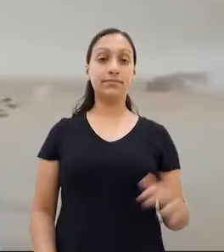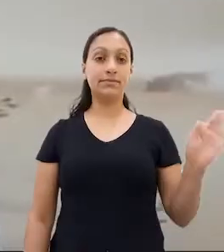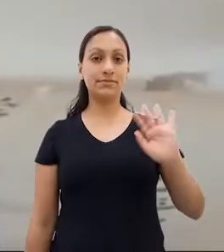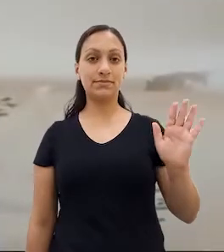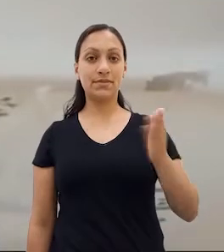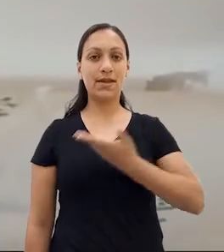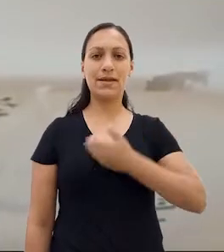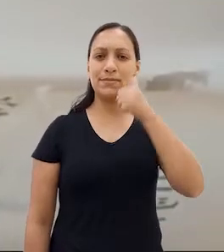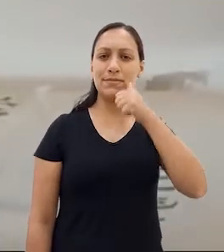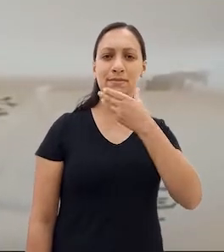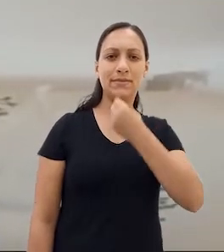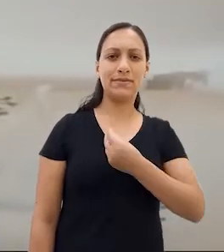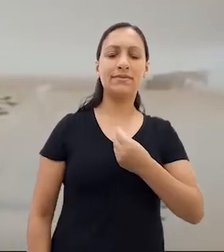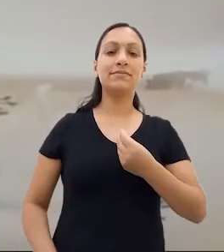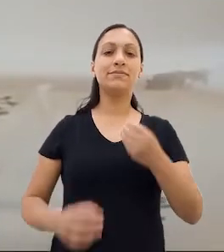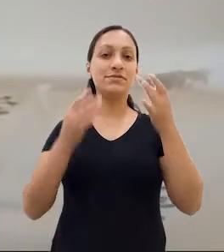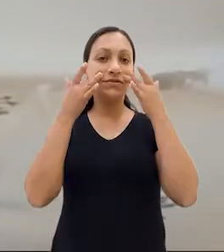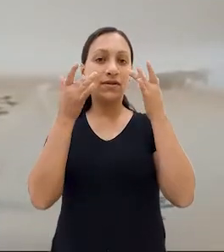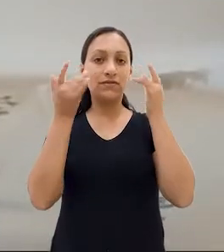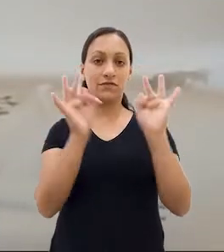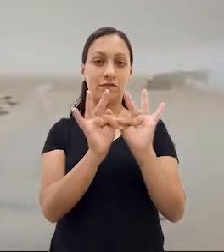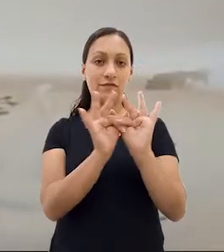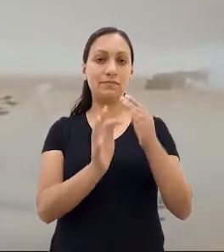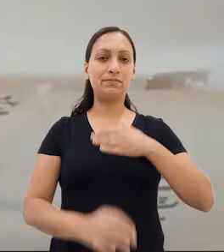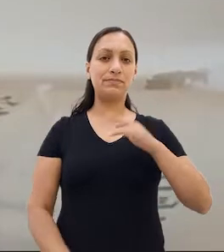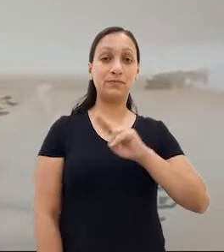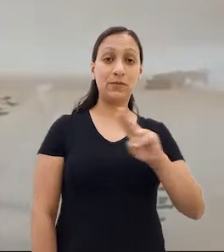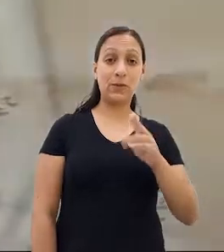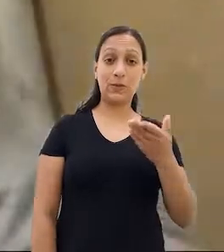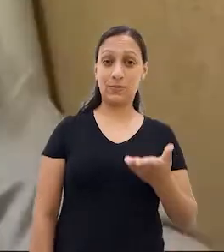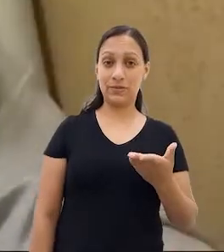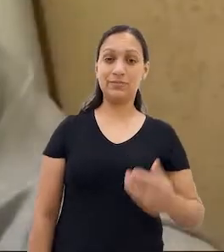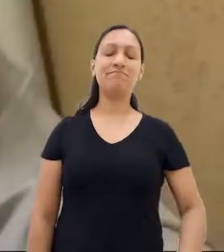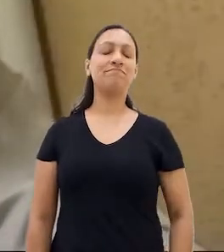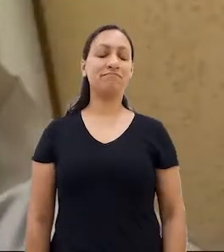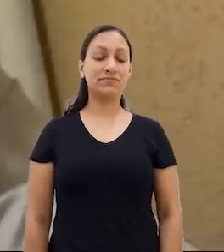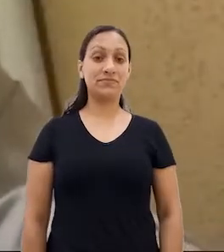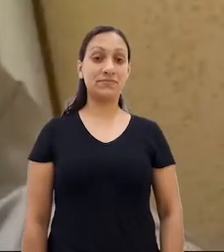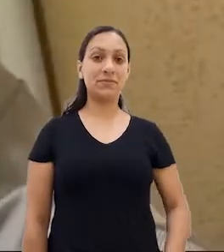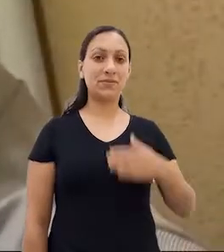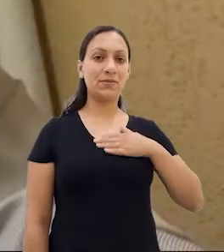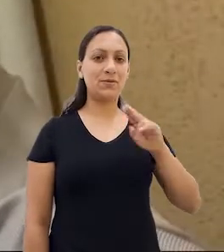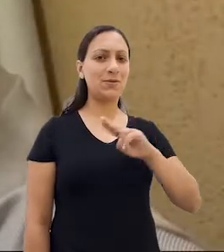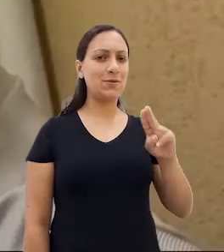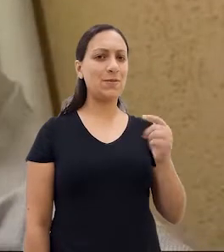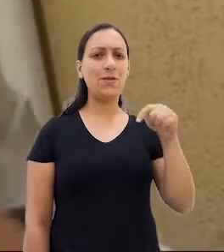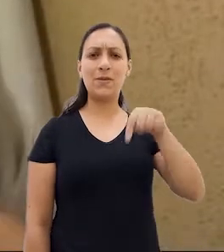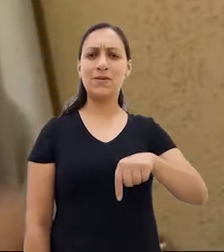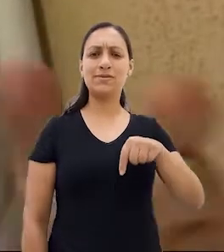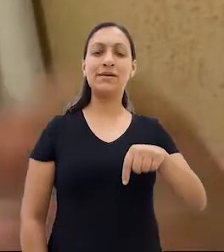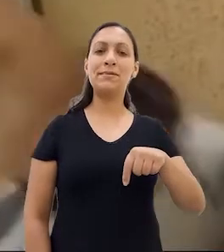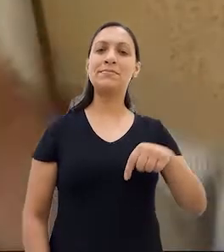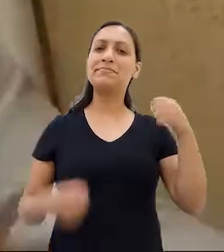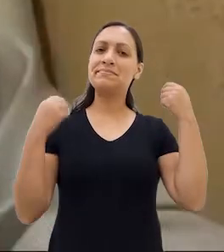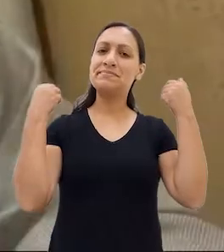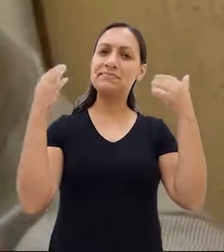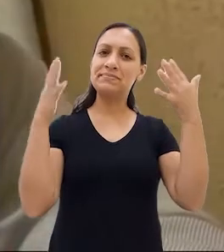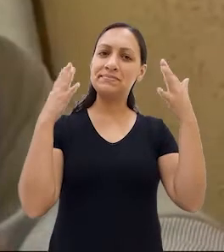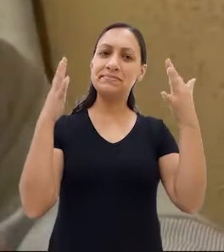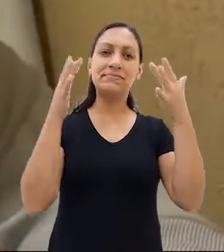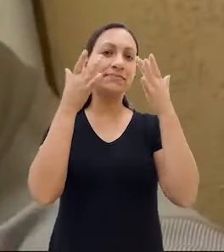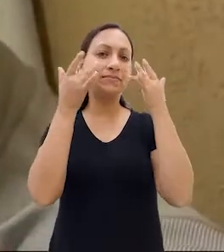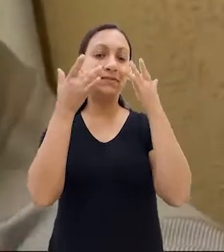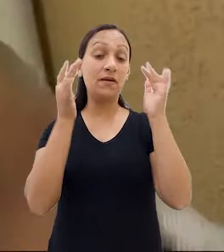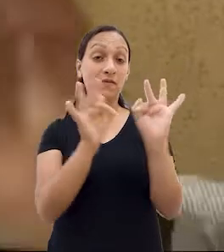Salve, amigos e amigas do Teatro Fevale, sou Daniel Hunger, da banda The Dogs. Aqui é Luque Alves, da banda The Dogs, e eu tô aqui para parabenizar o